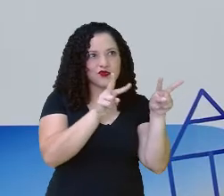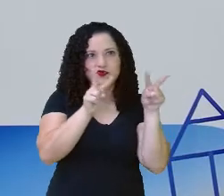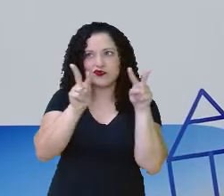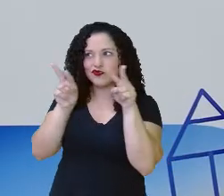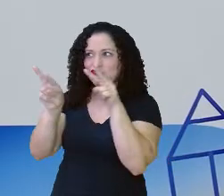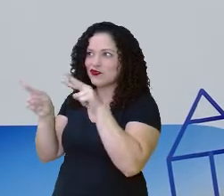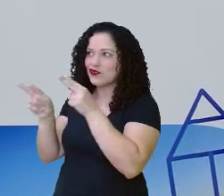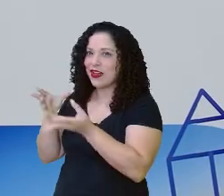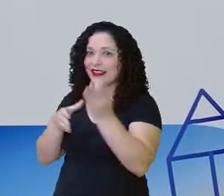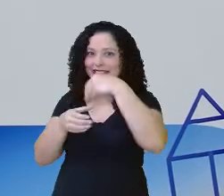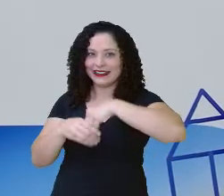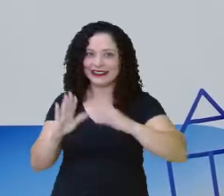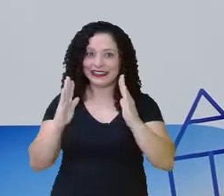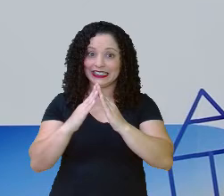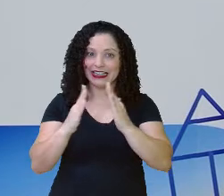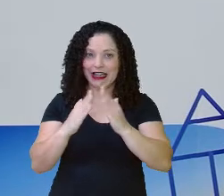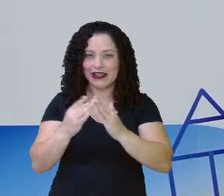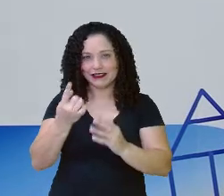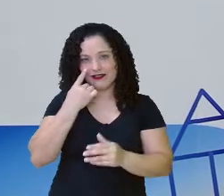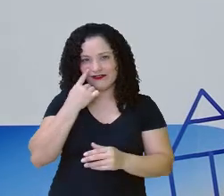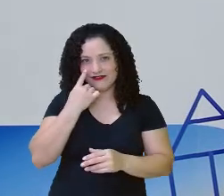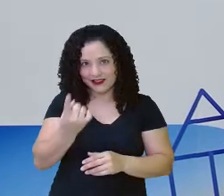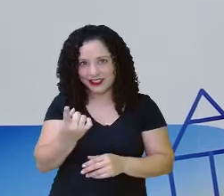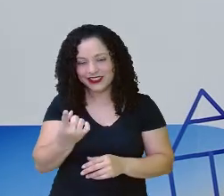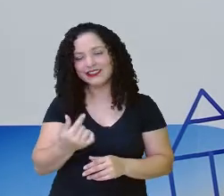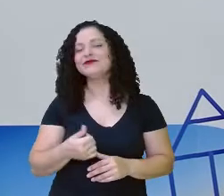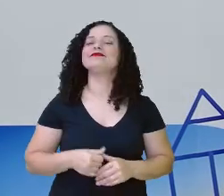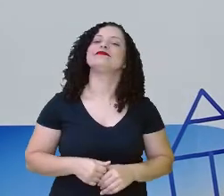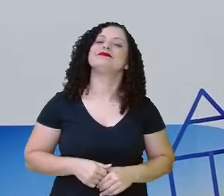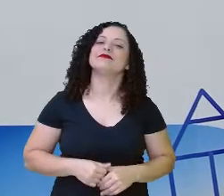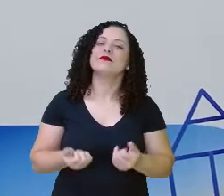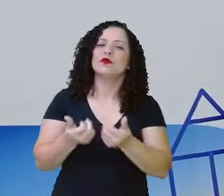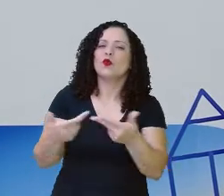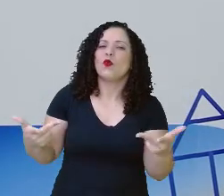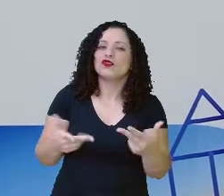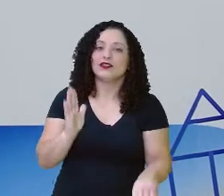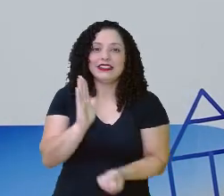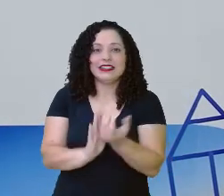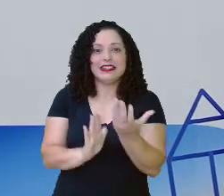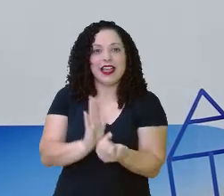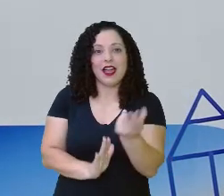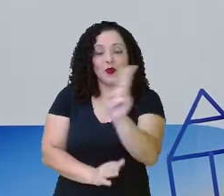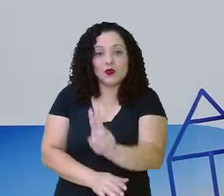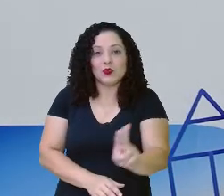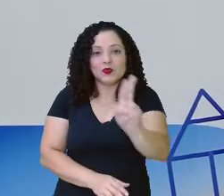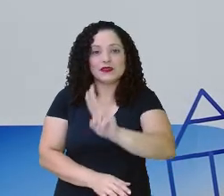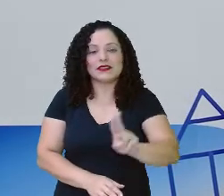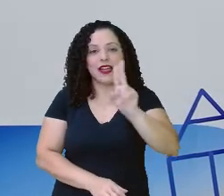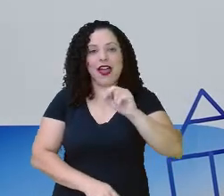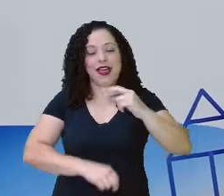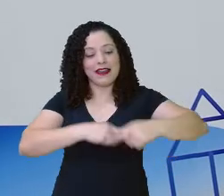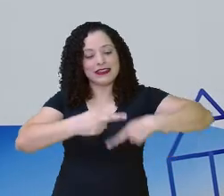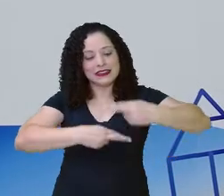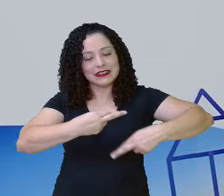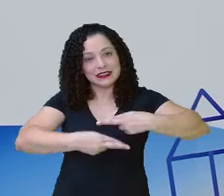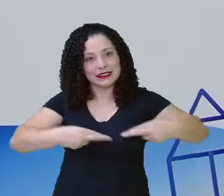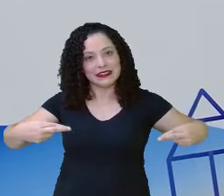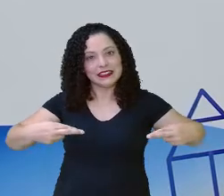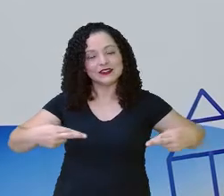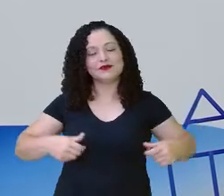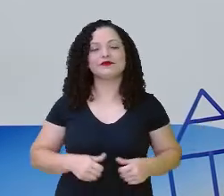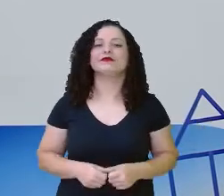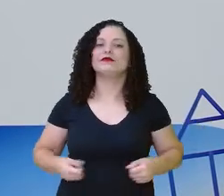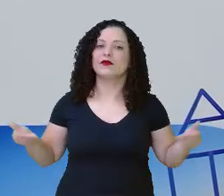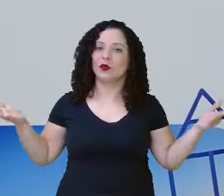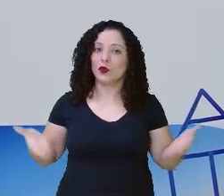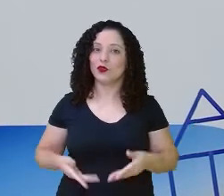de decoração, alguma coisa aí na casa de vocês que foi construída a partir de materiais que foram reaproveitados e